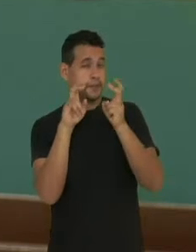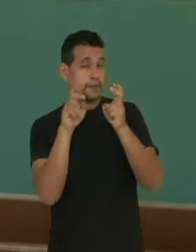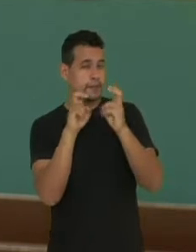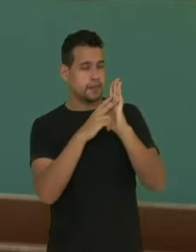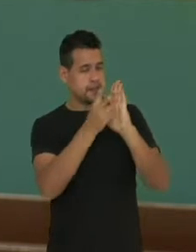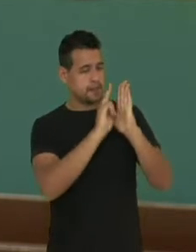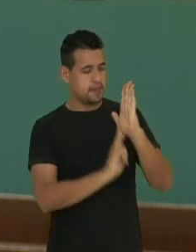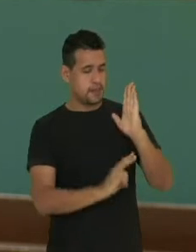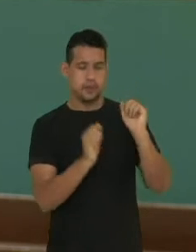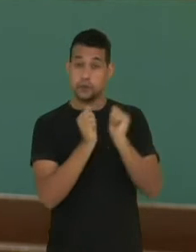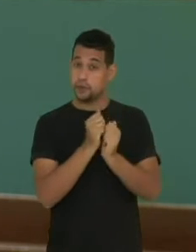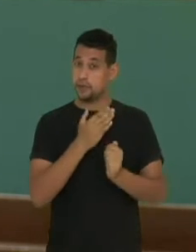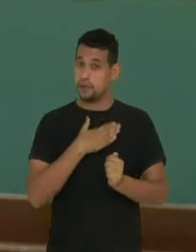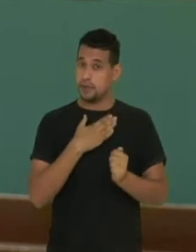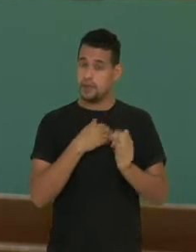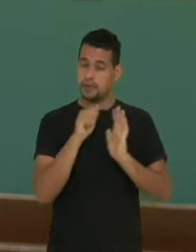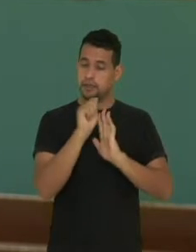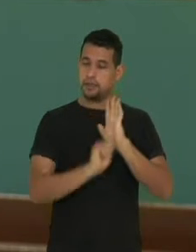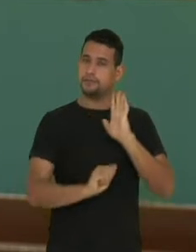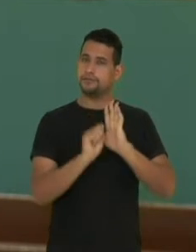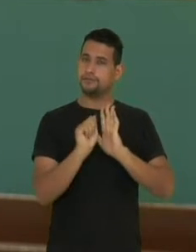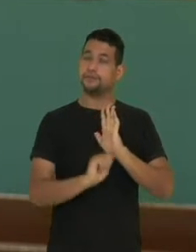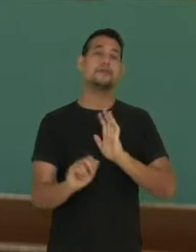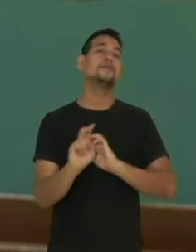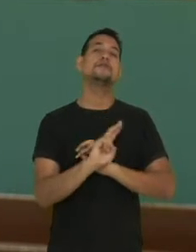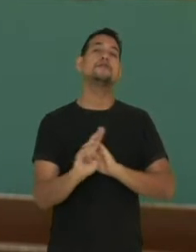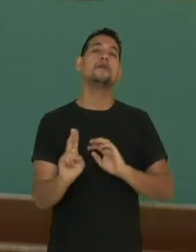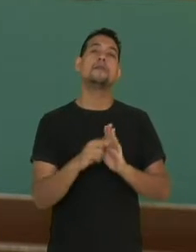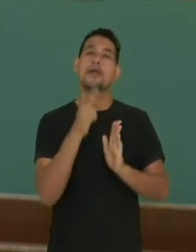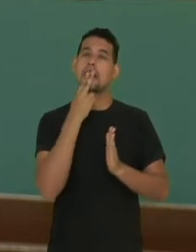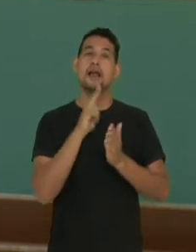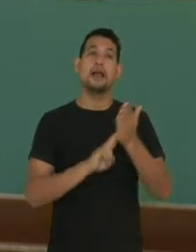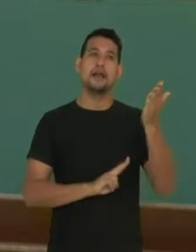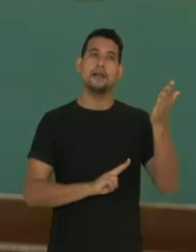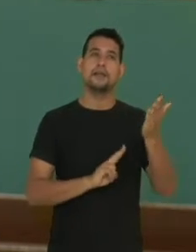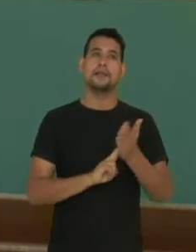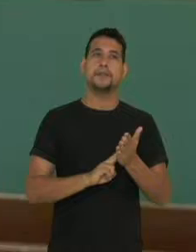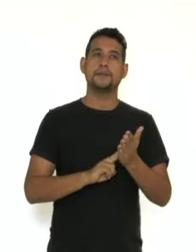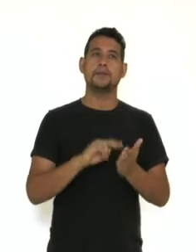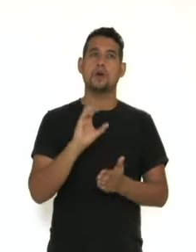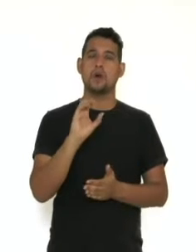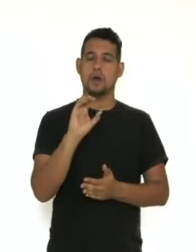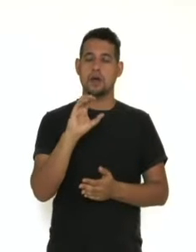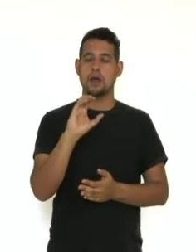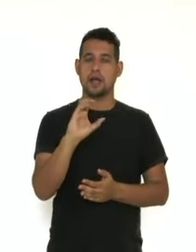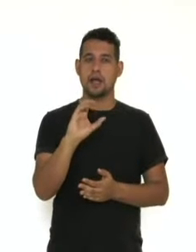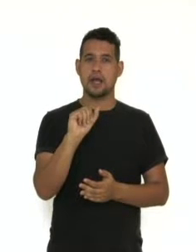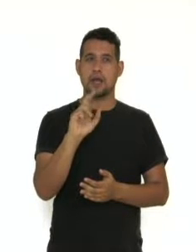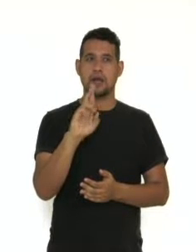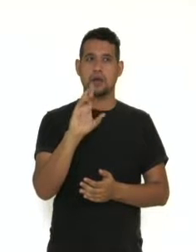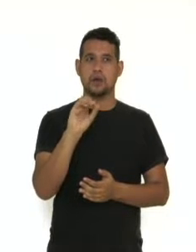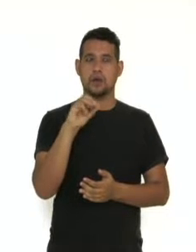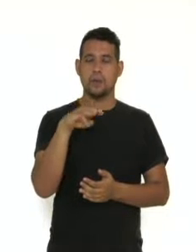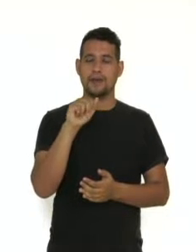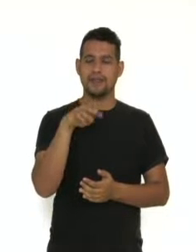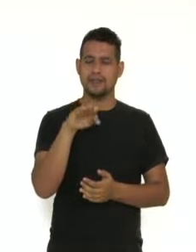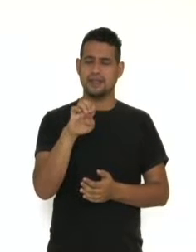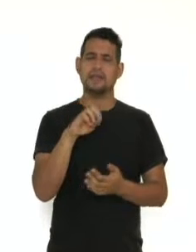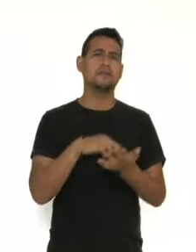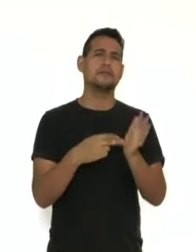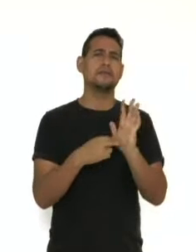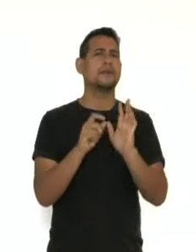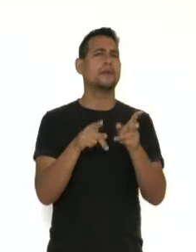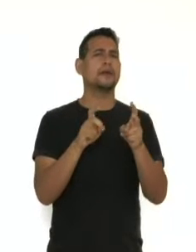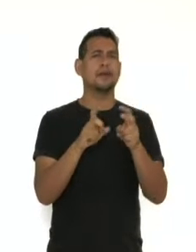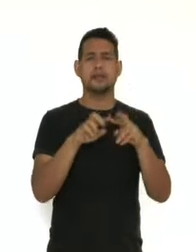lendo comigo este conto intitulado A Cartomante. Hamlet observa a Horácio que há mais